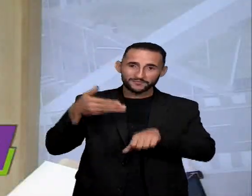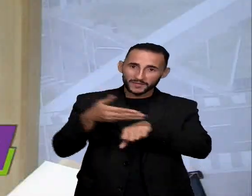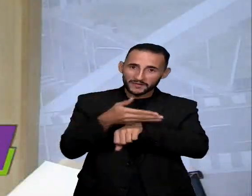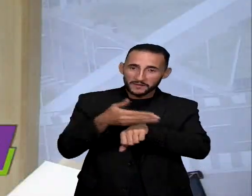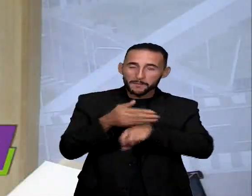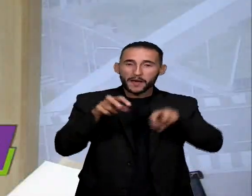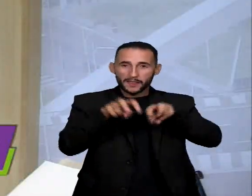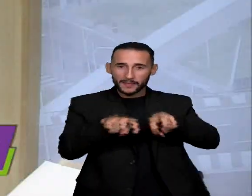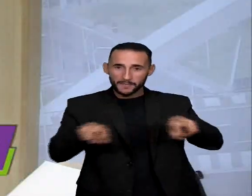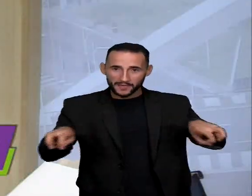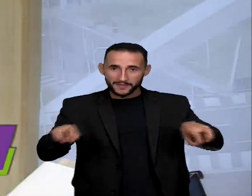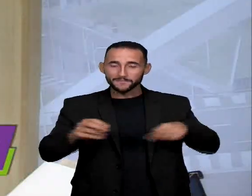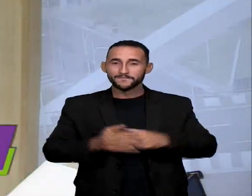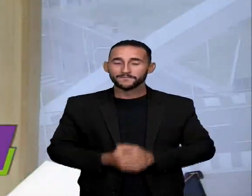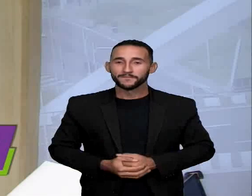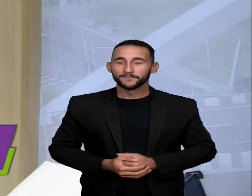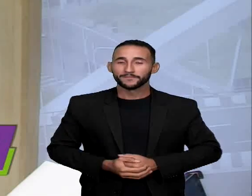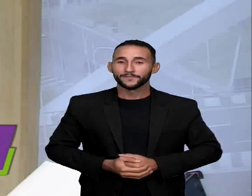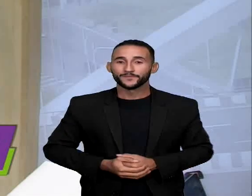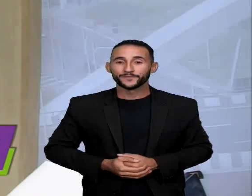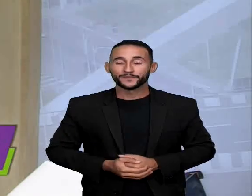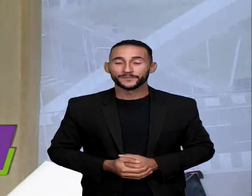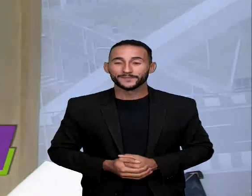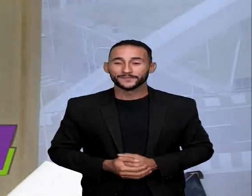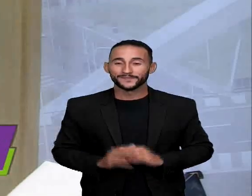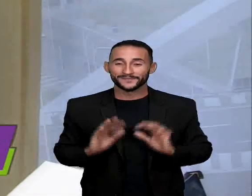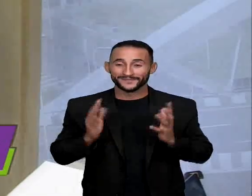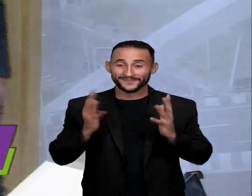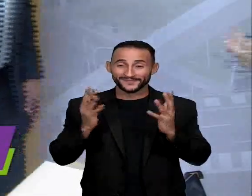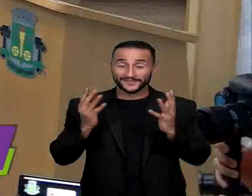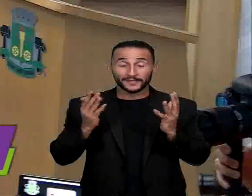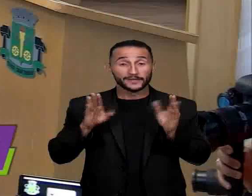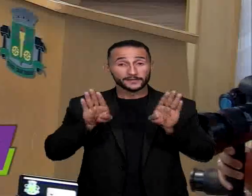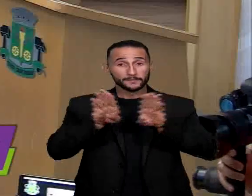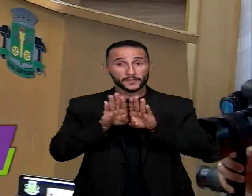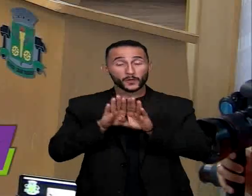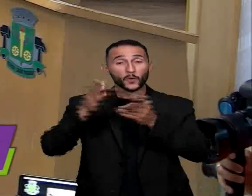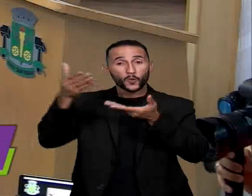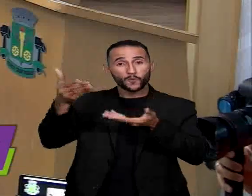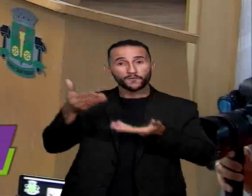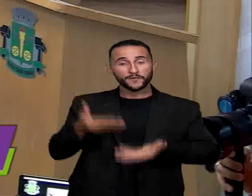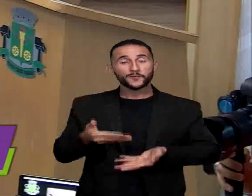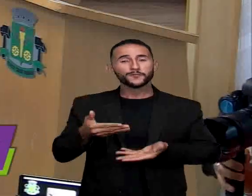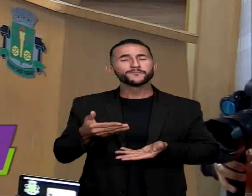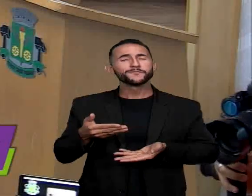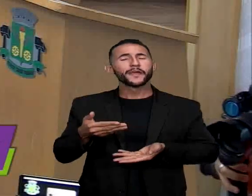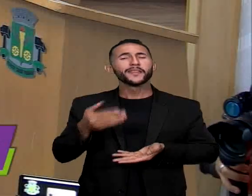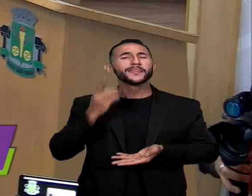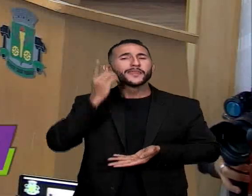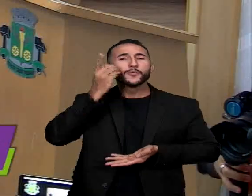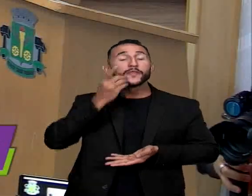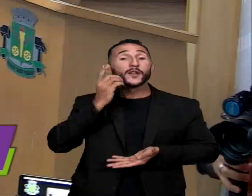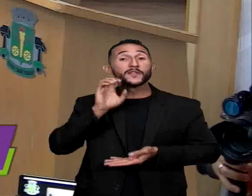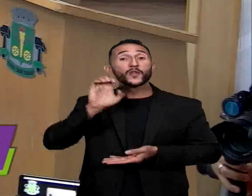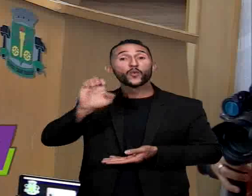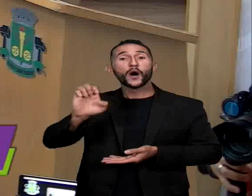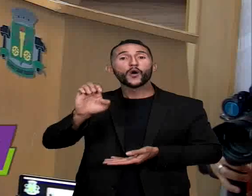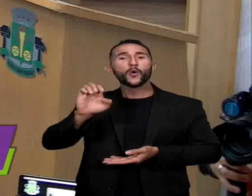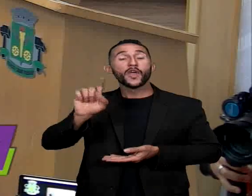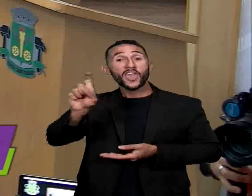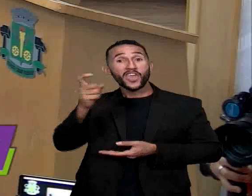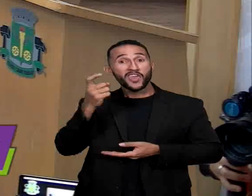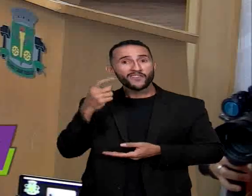fazer parte da mesa convido o excelentíssimo deputado estadual e